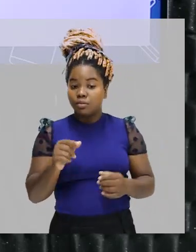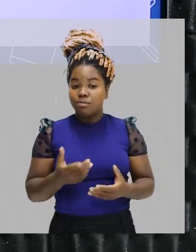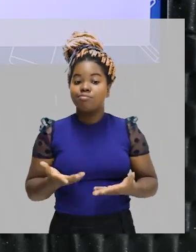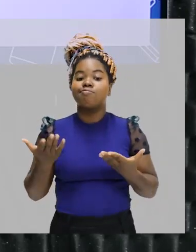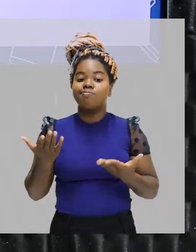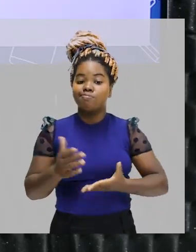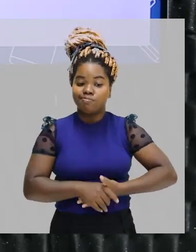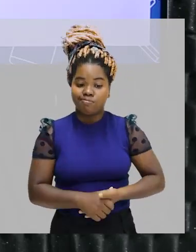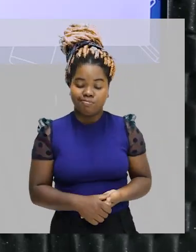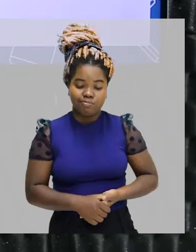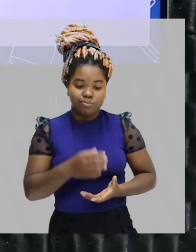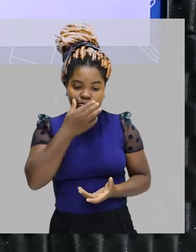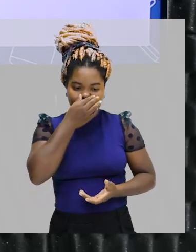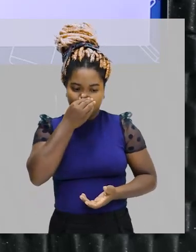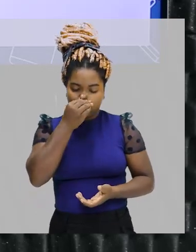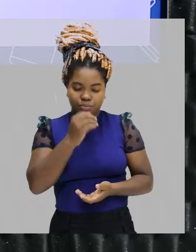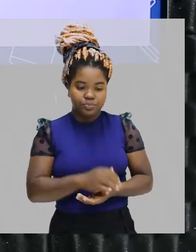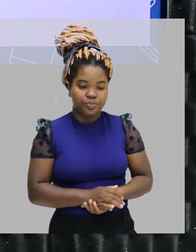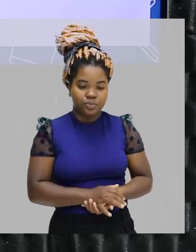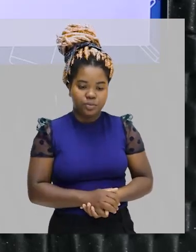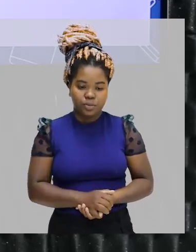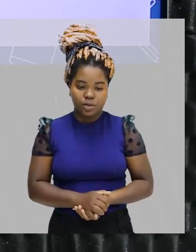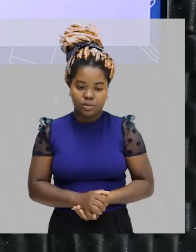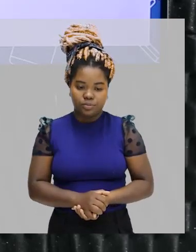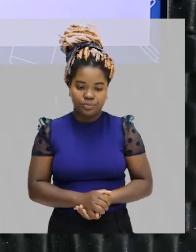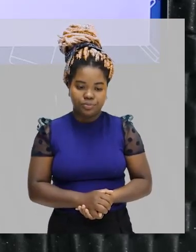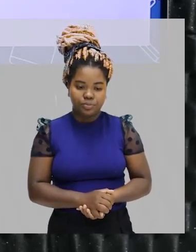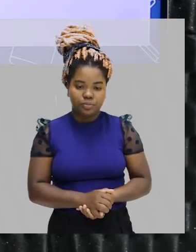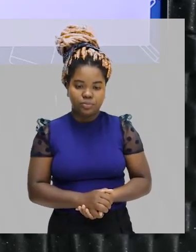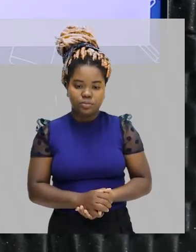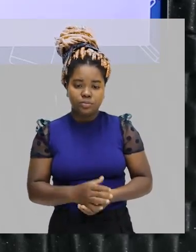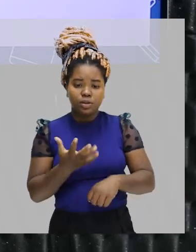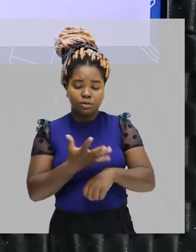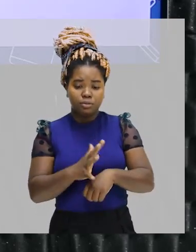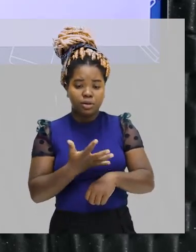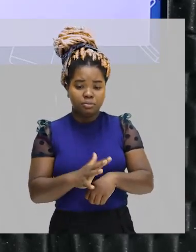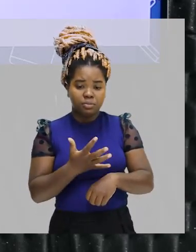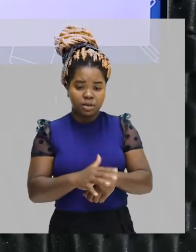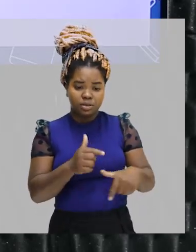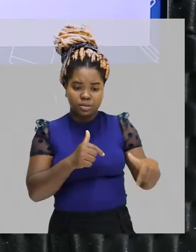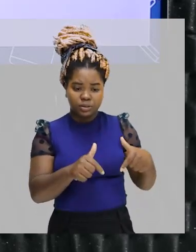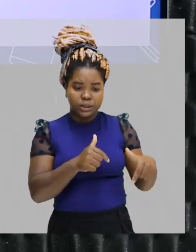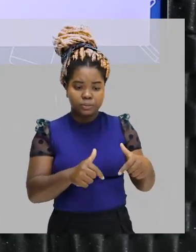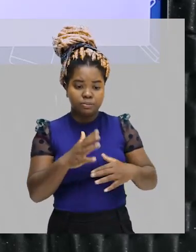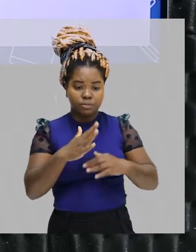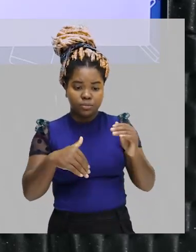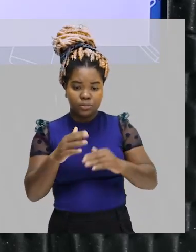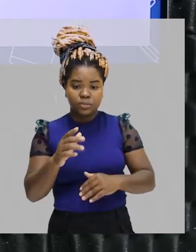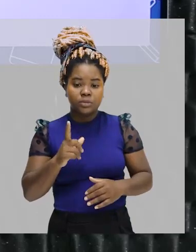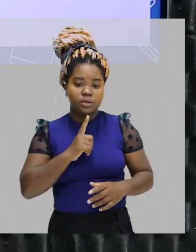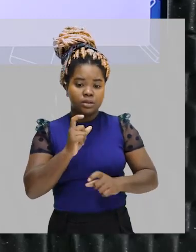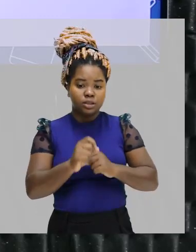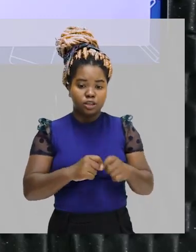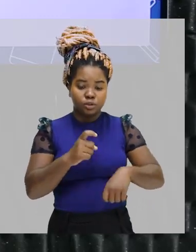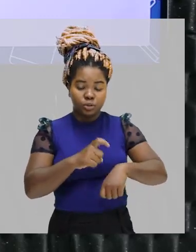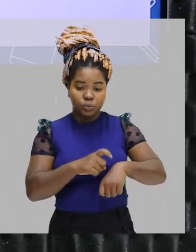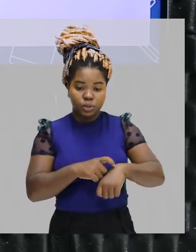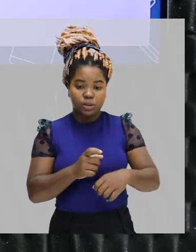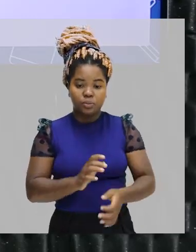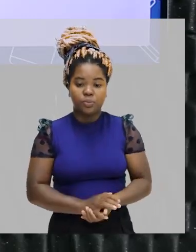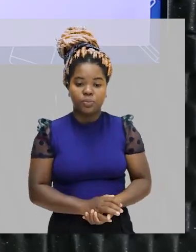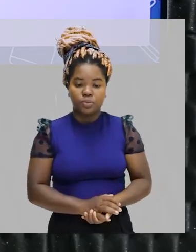professional activity. Então, é uma profissão, uma atividade profissional que ocupa o seu tempo e da qual